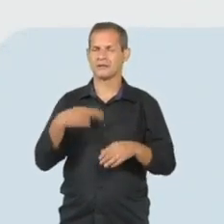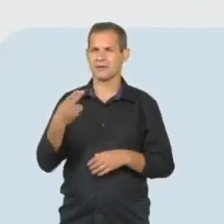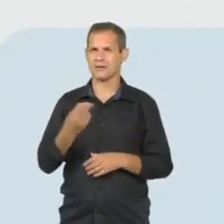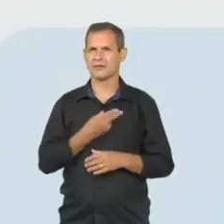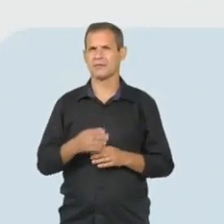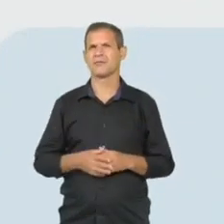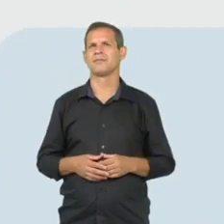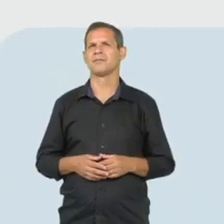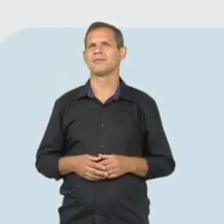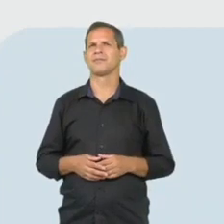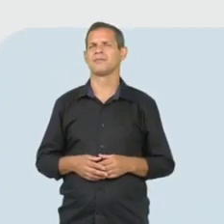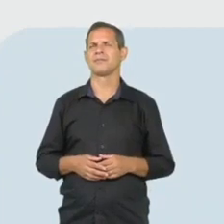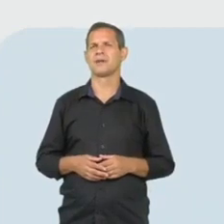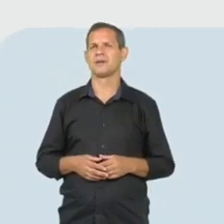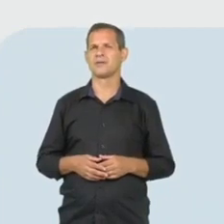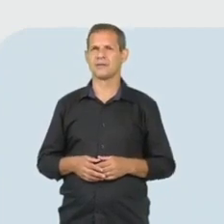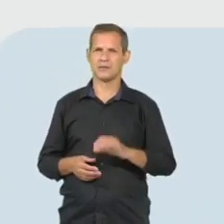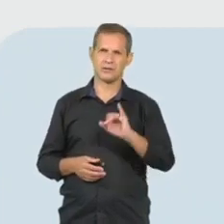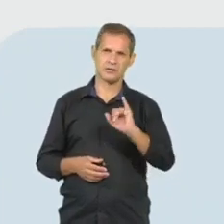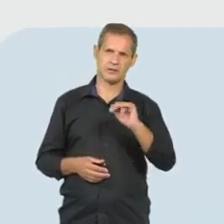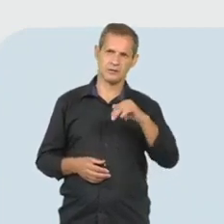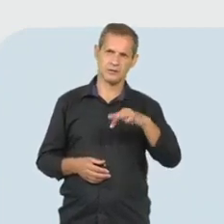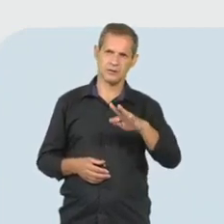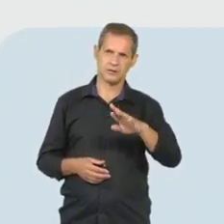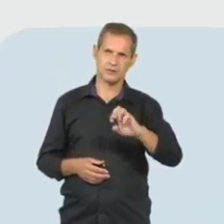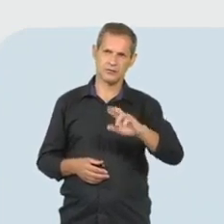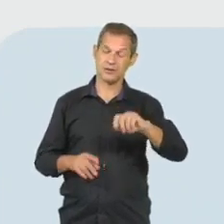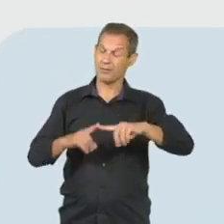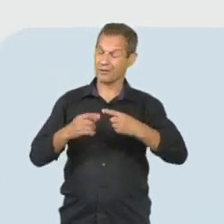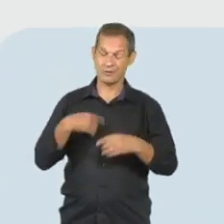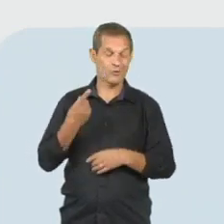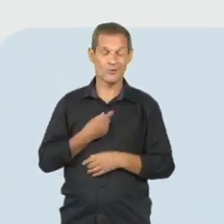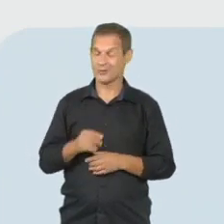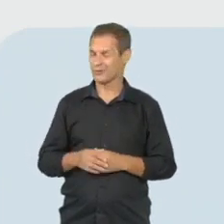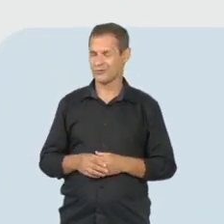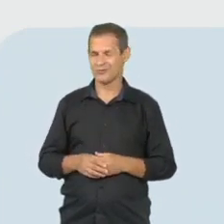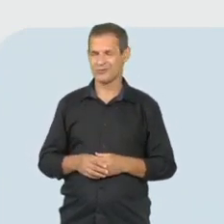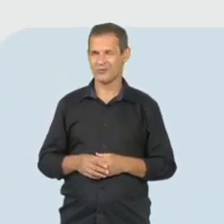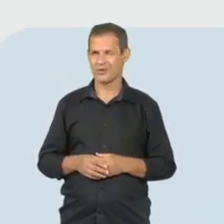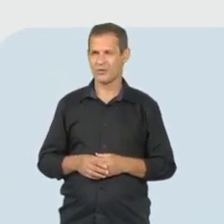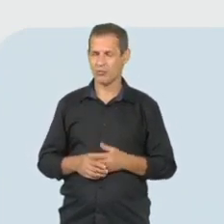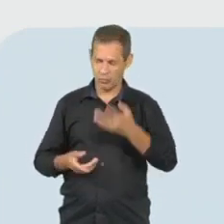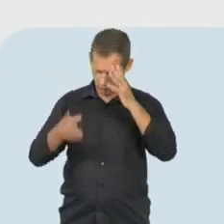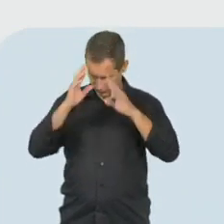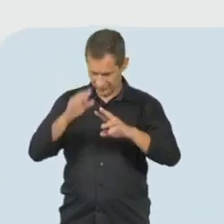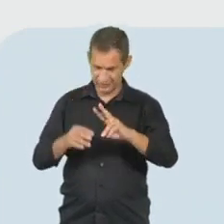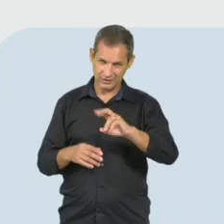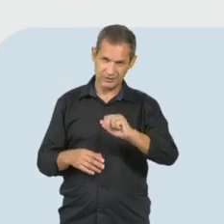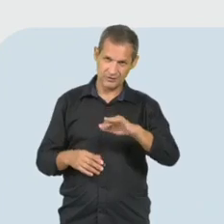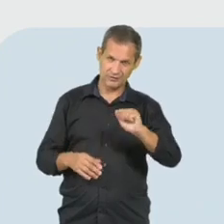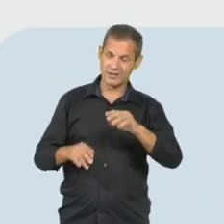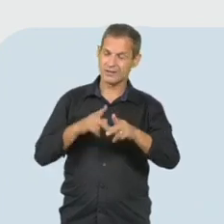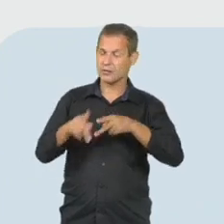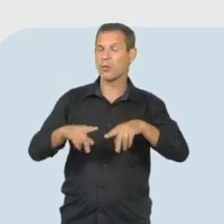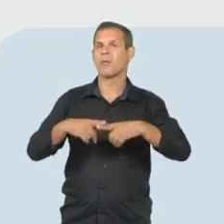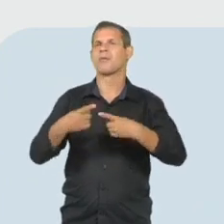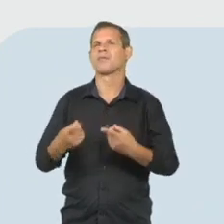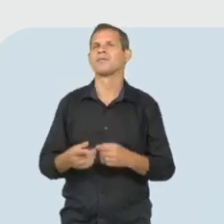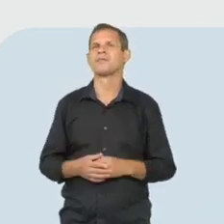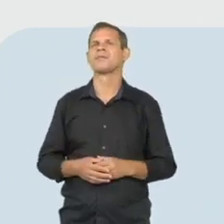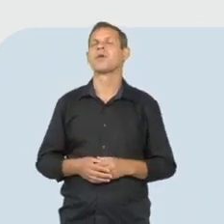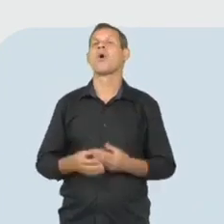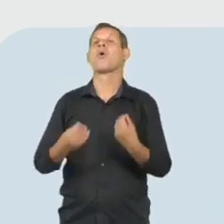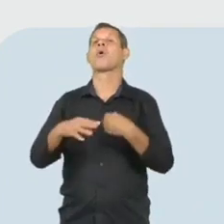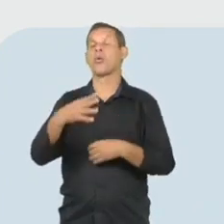nossa inferência. Então aqui, ó, não iremos mais supor a variância populacional